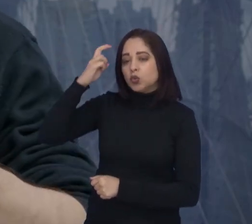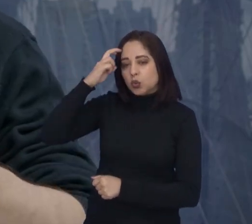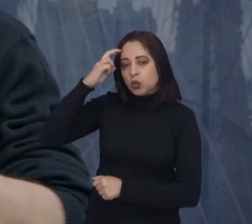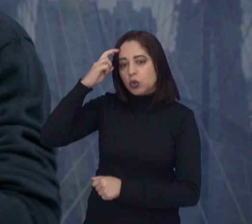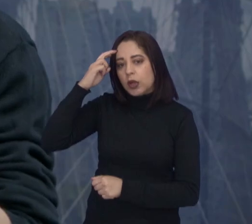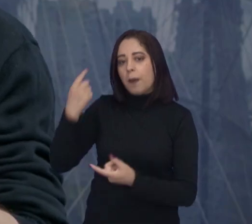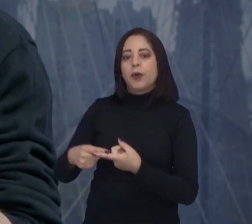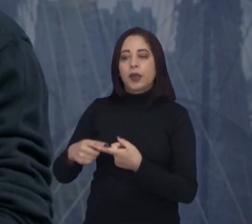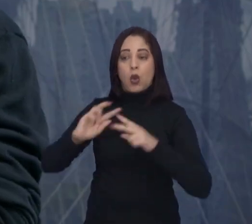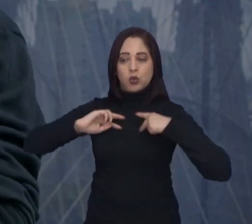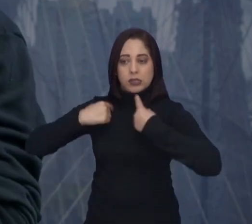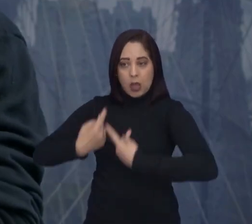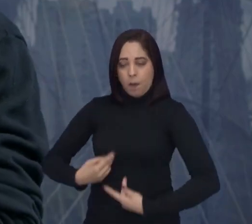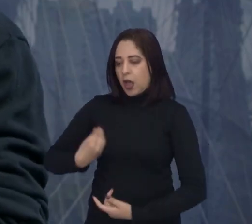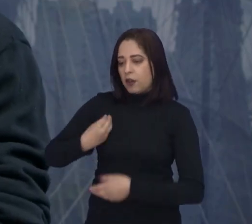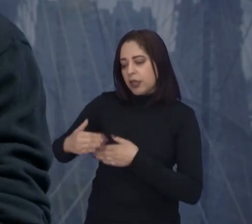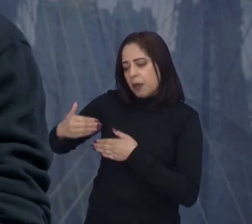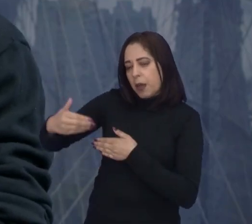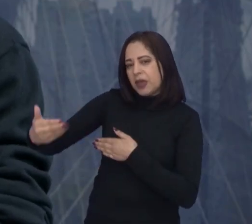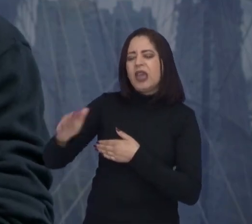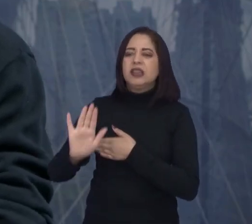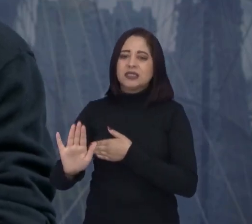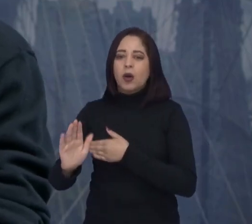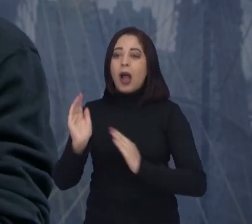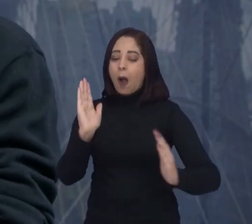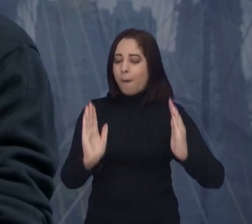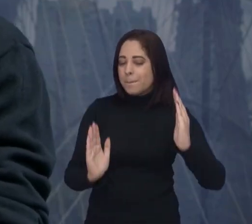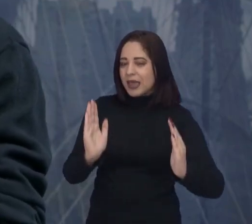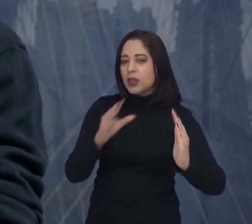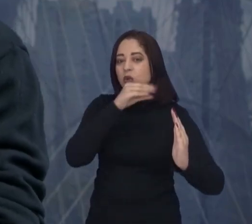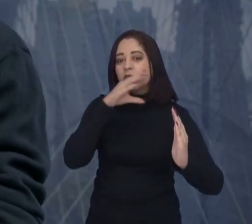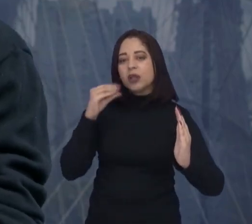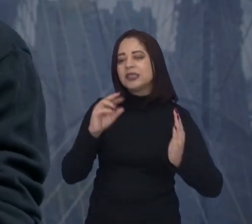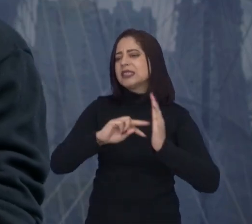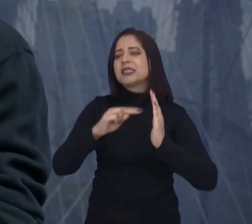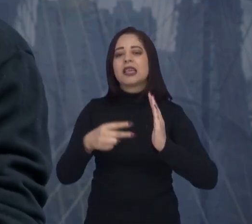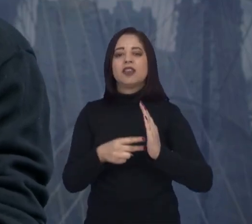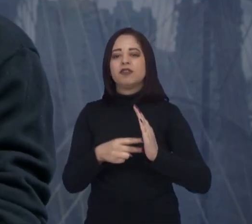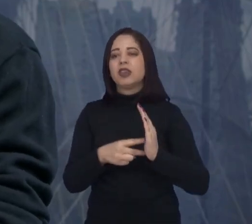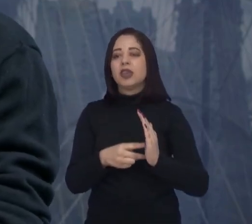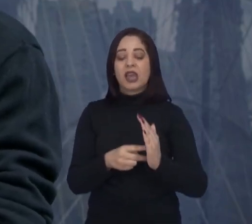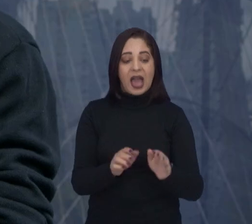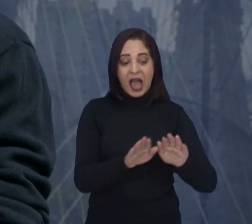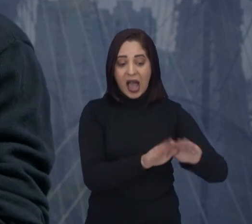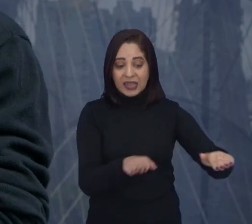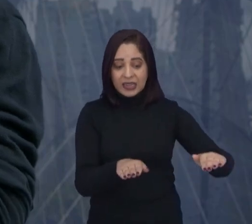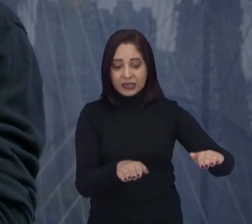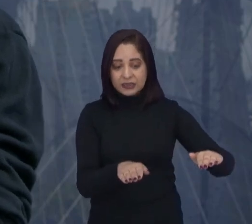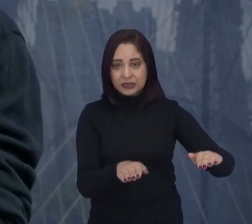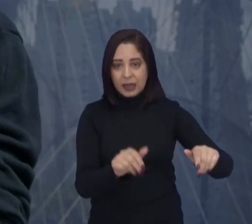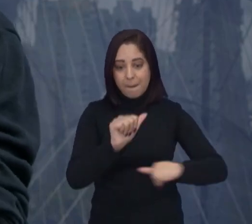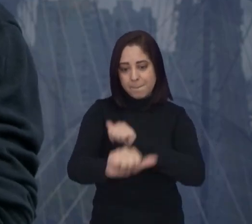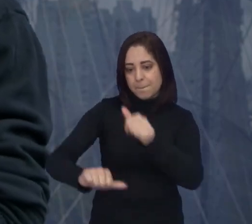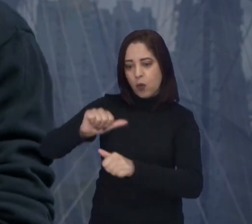de vida. Então, a fase da adolescência, ela é aquela parte da transformação da vida da criança para a fase adulta. Tem